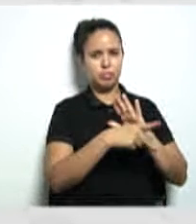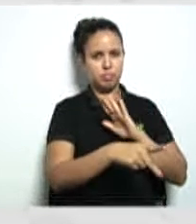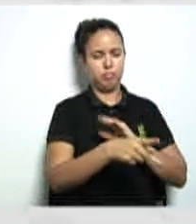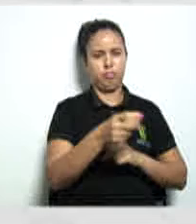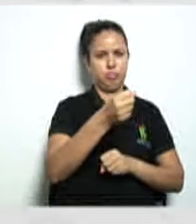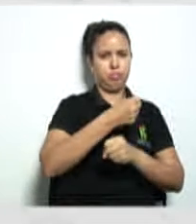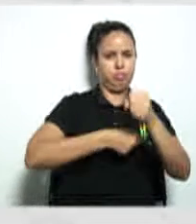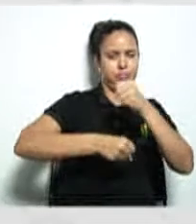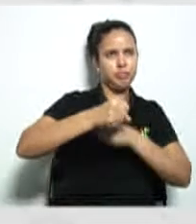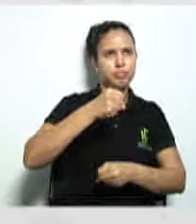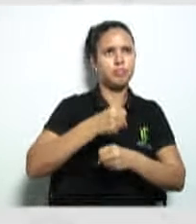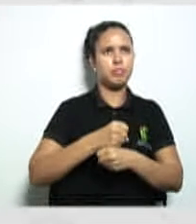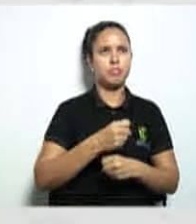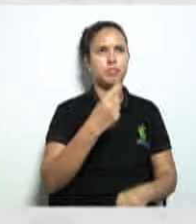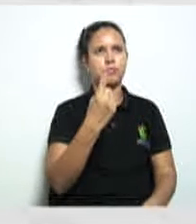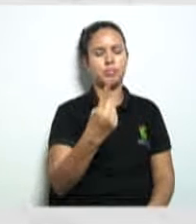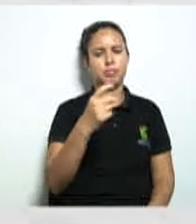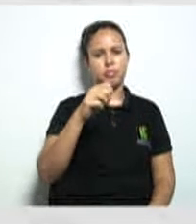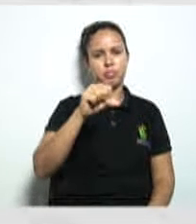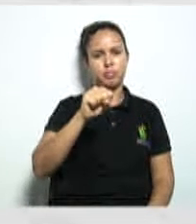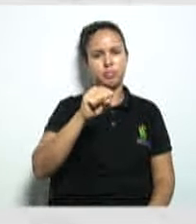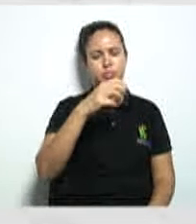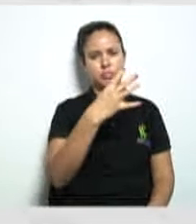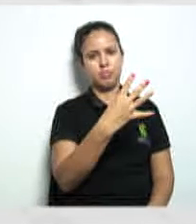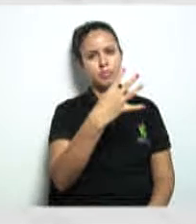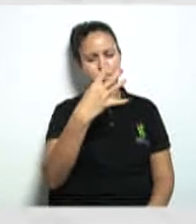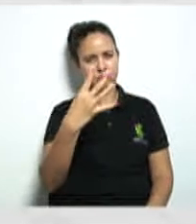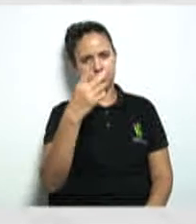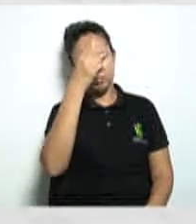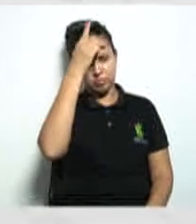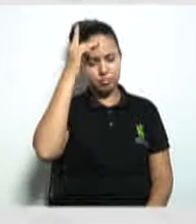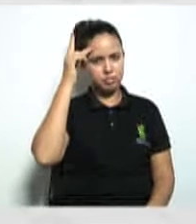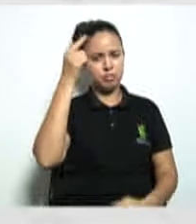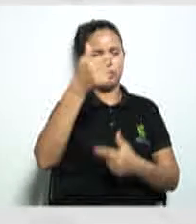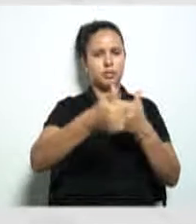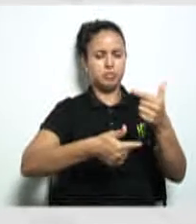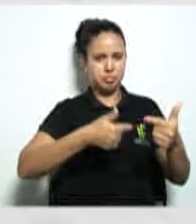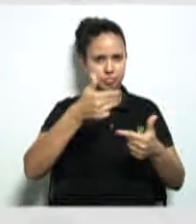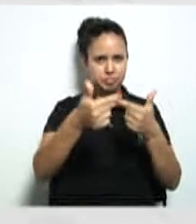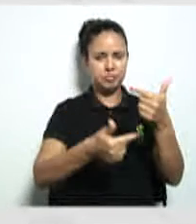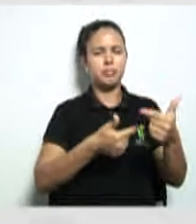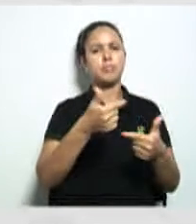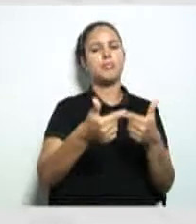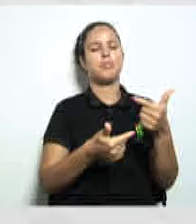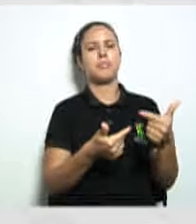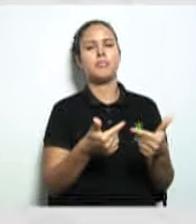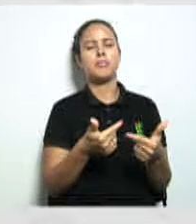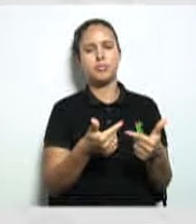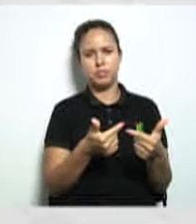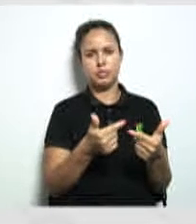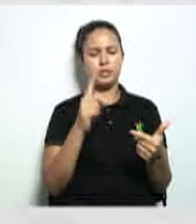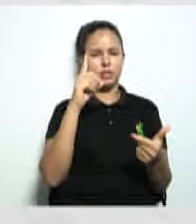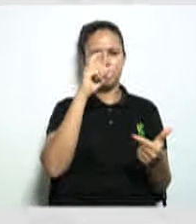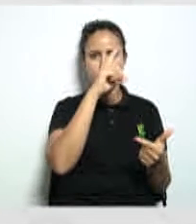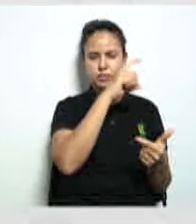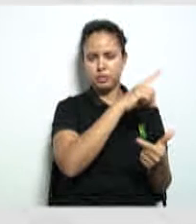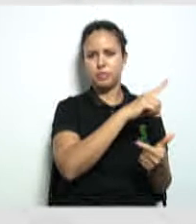vividas, né, pelos operários nesse período, que foi um período de auge também,